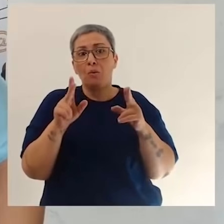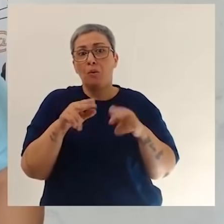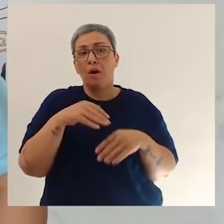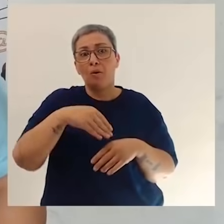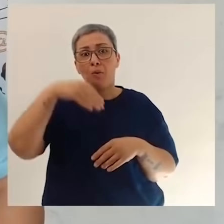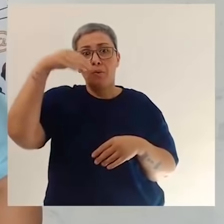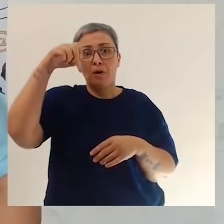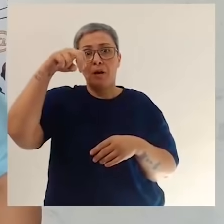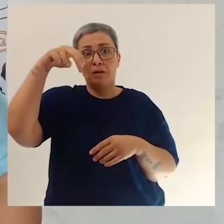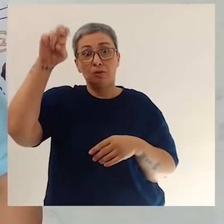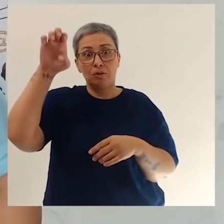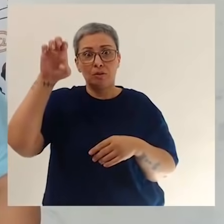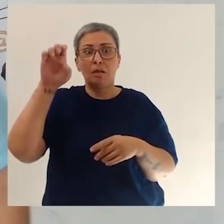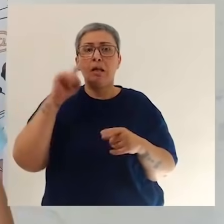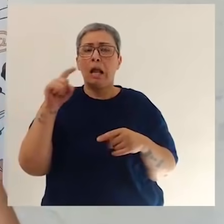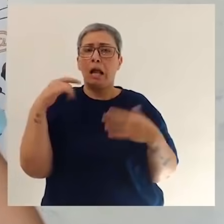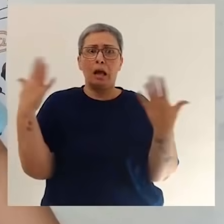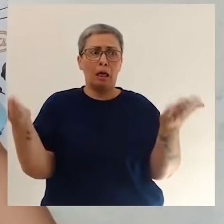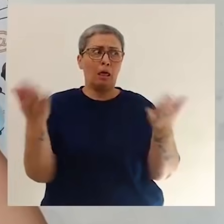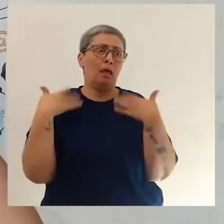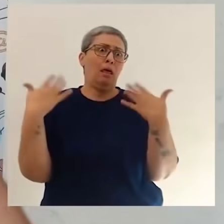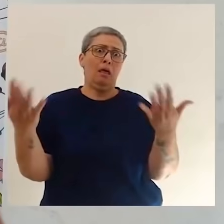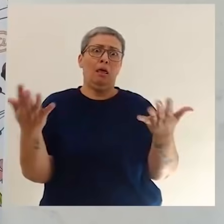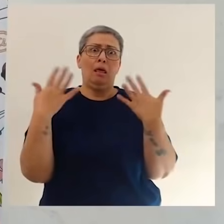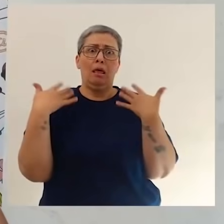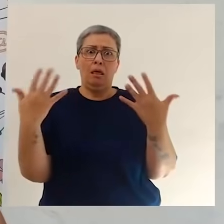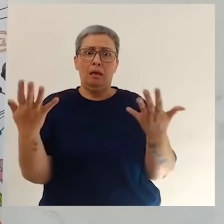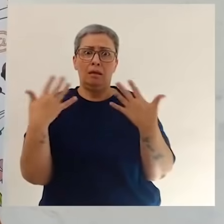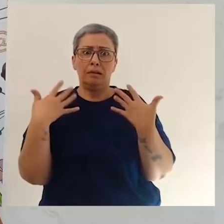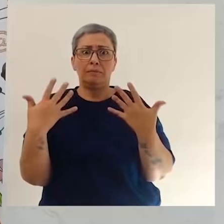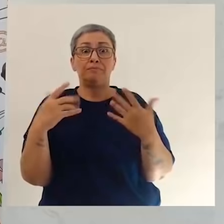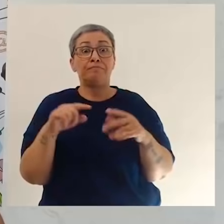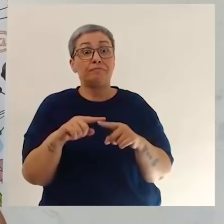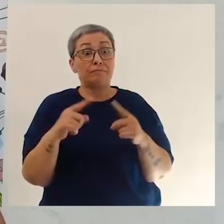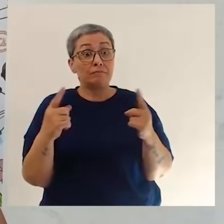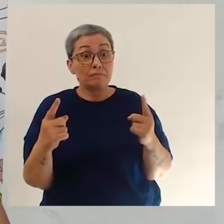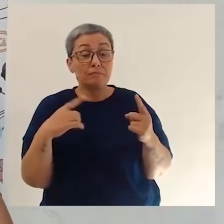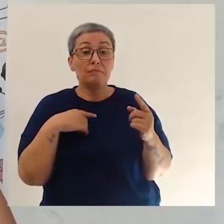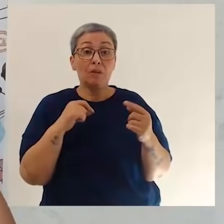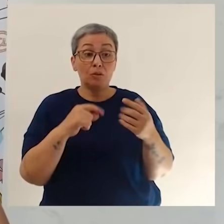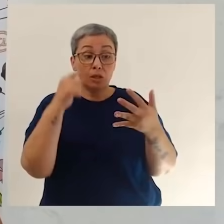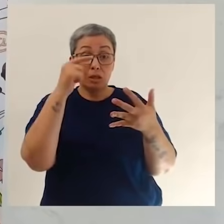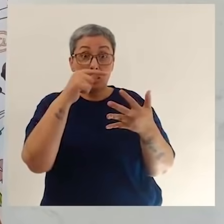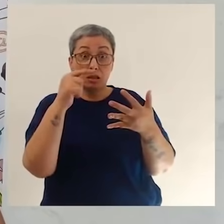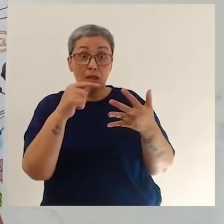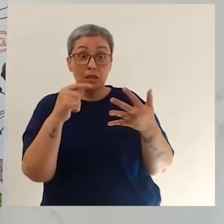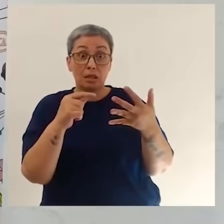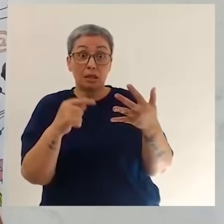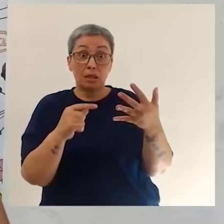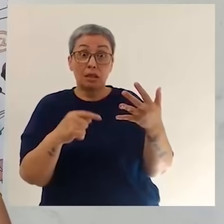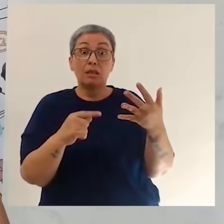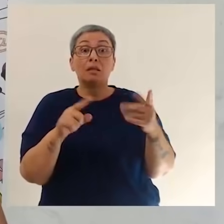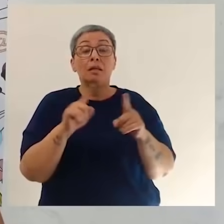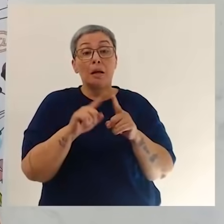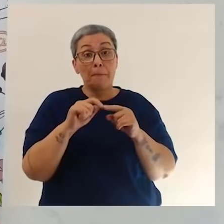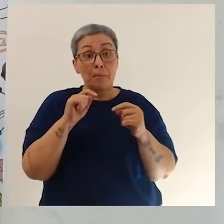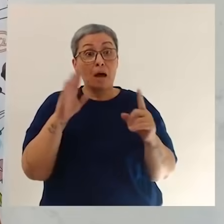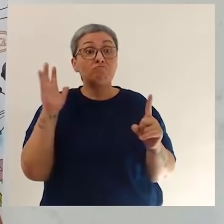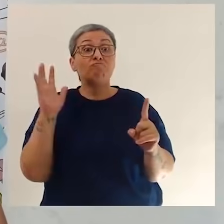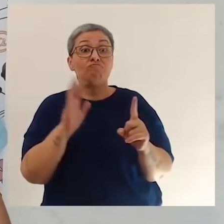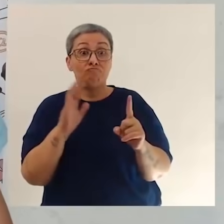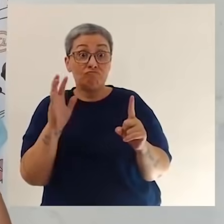ao da região Nordeste. Lá é muito calor. Então tem tudo isso, essas questões,